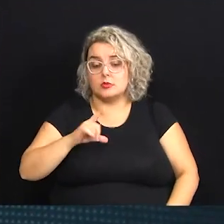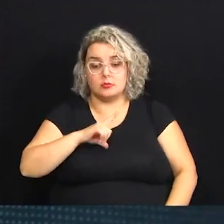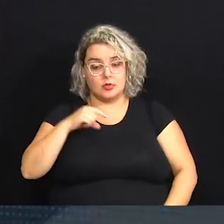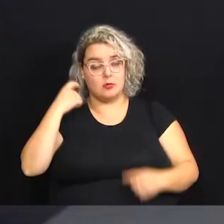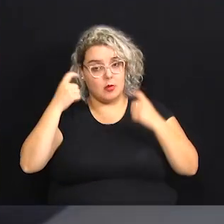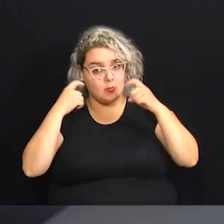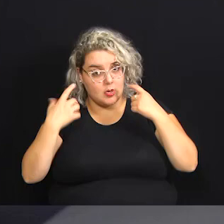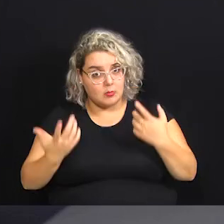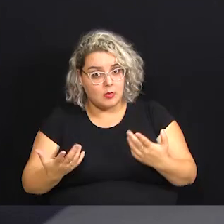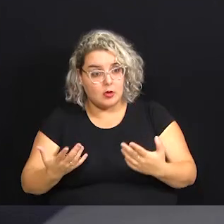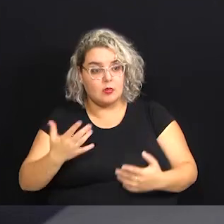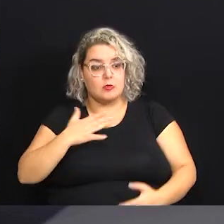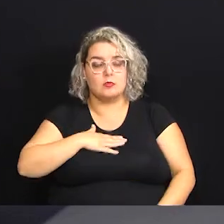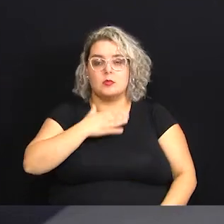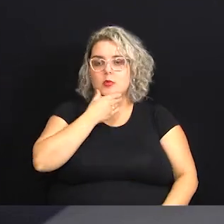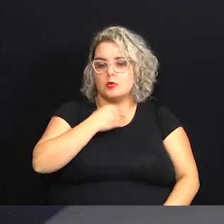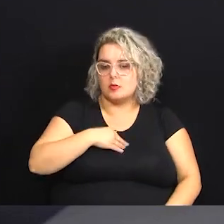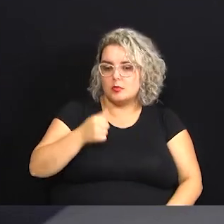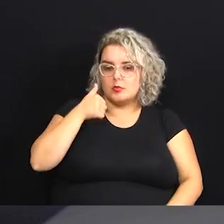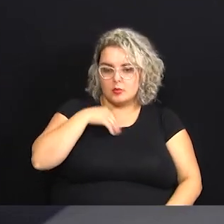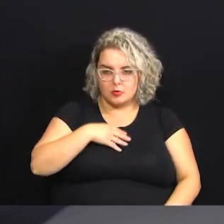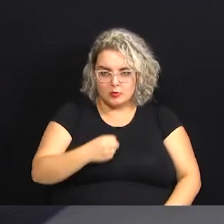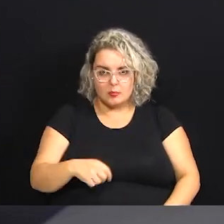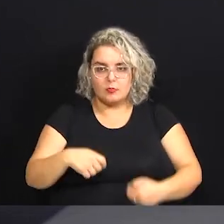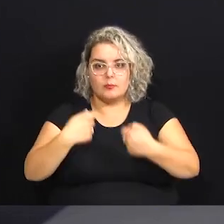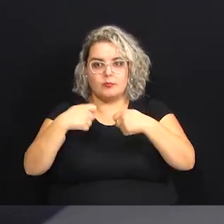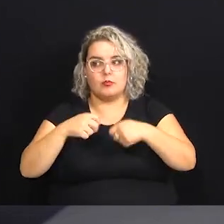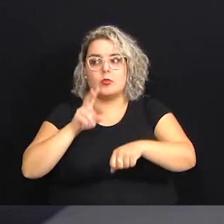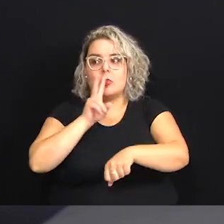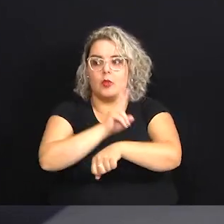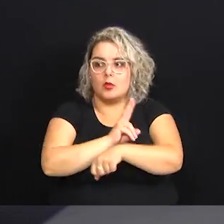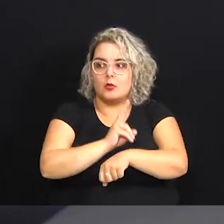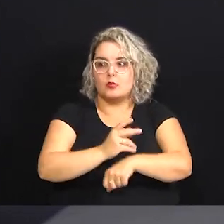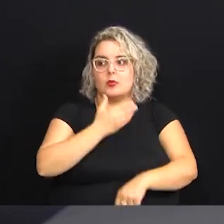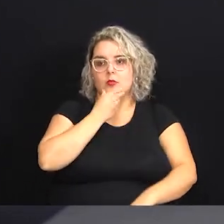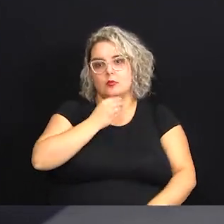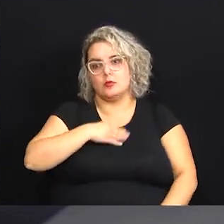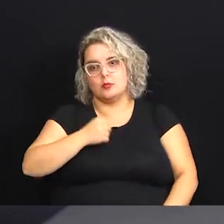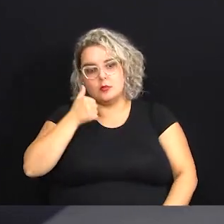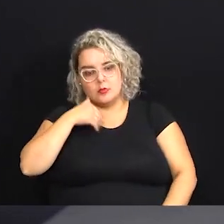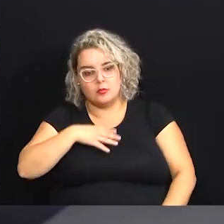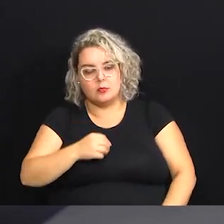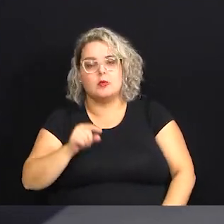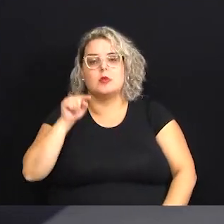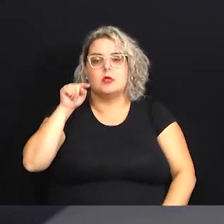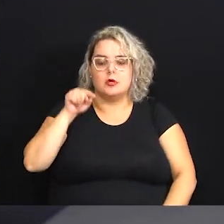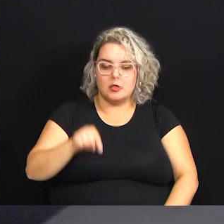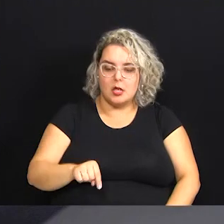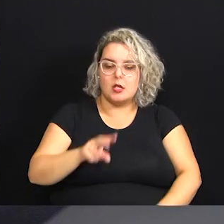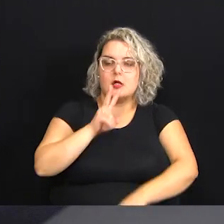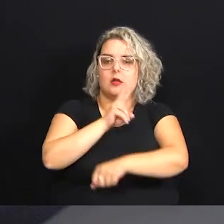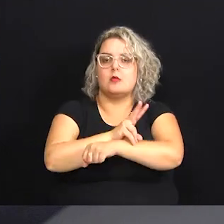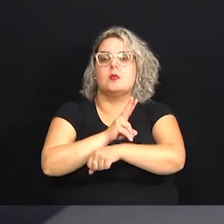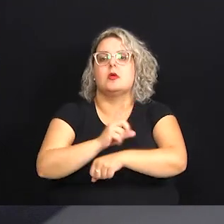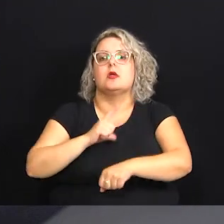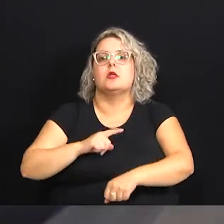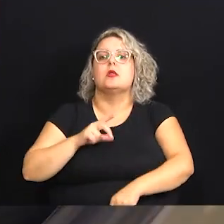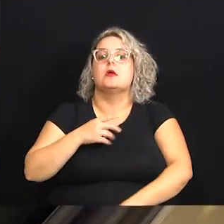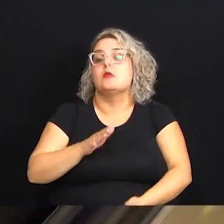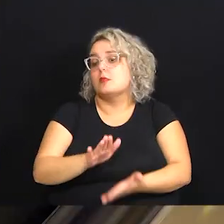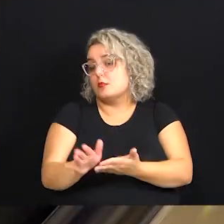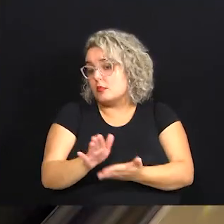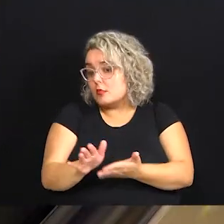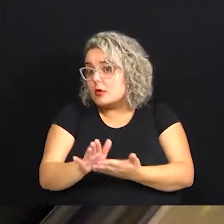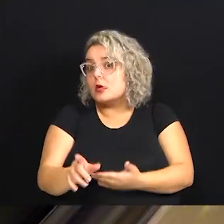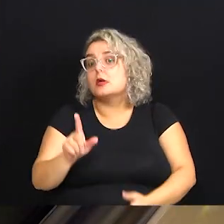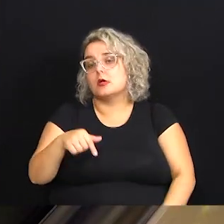preocupação com os meus filhos, eu preciso proteger os meus filhos. E essa proteção tem um custo,